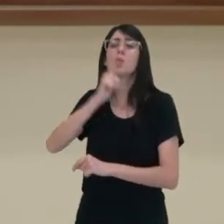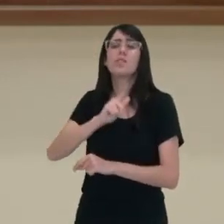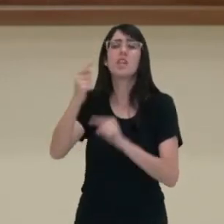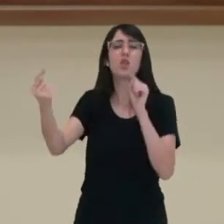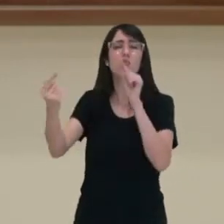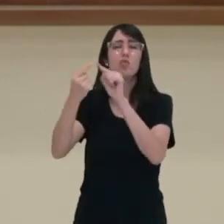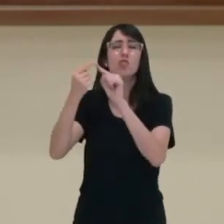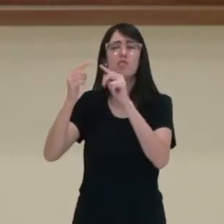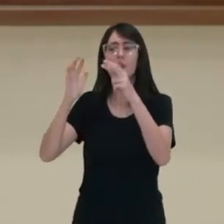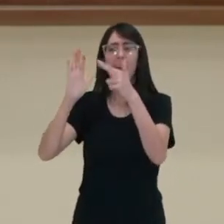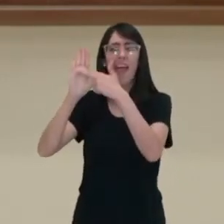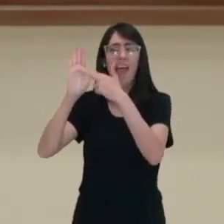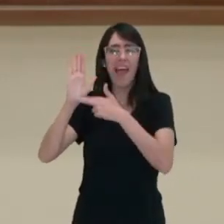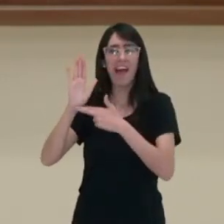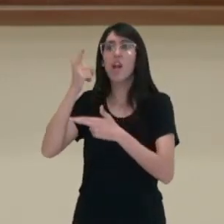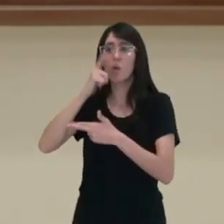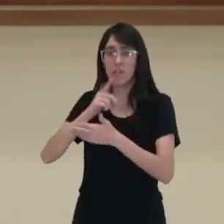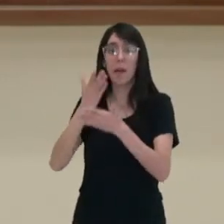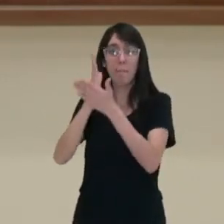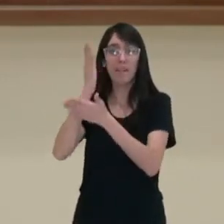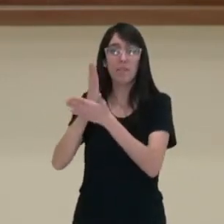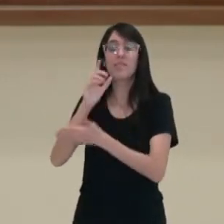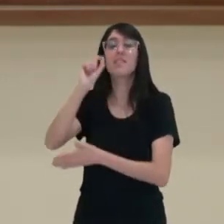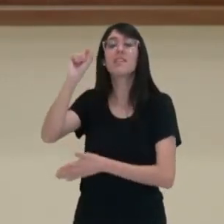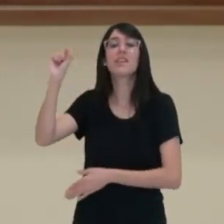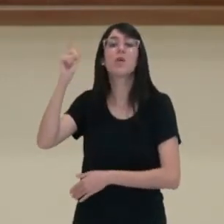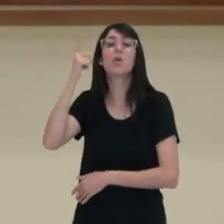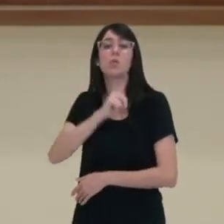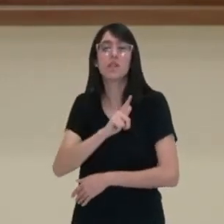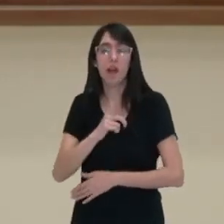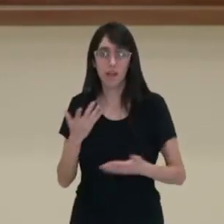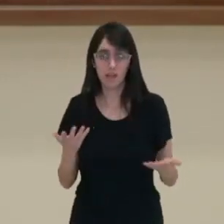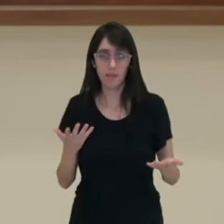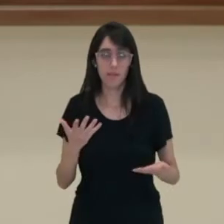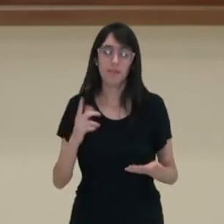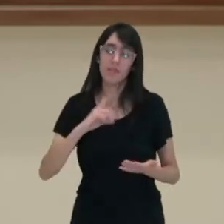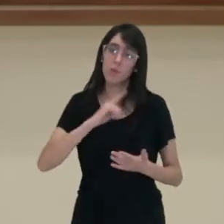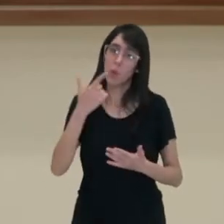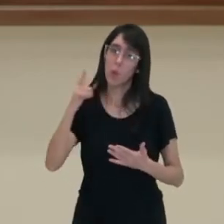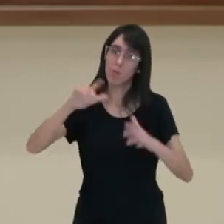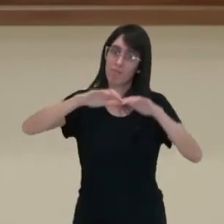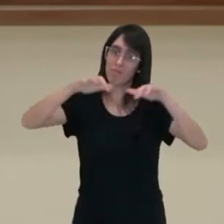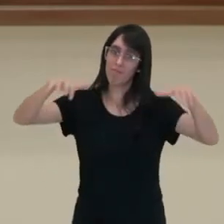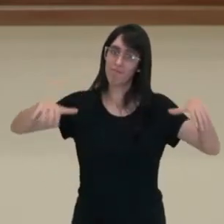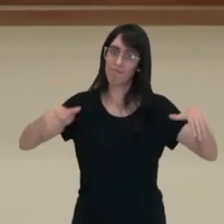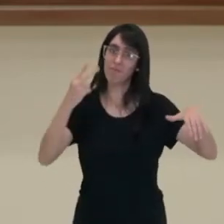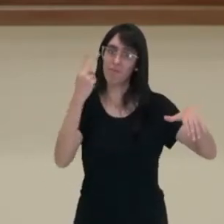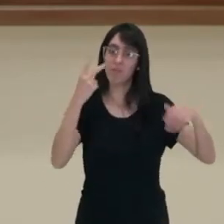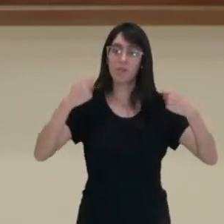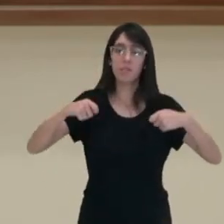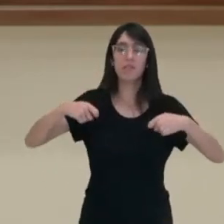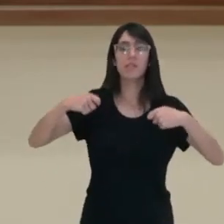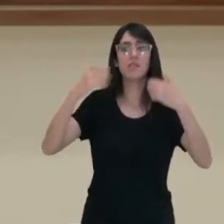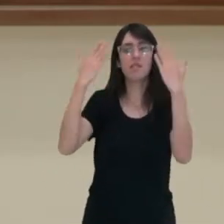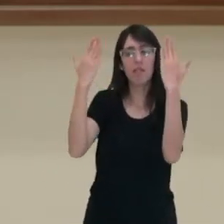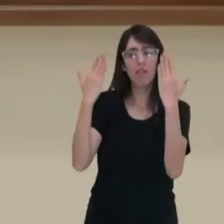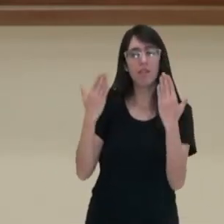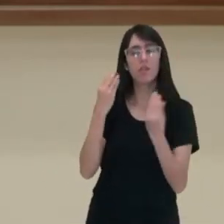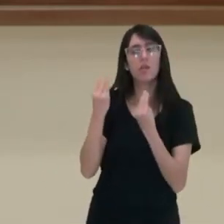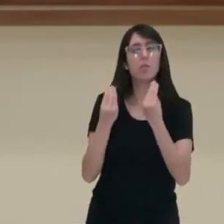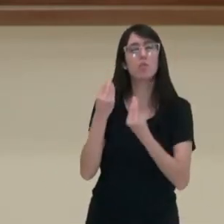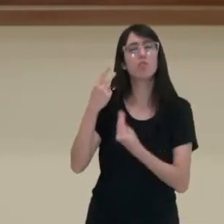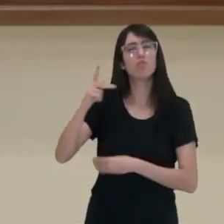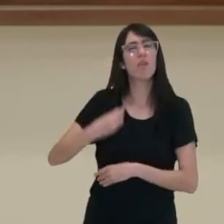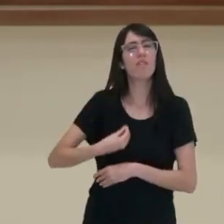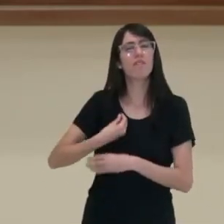critérios? Quem pode, tá? E aí a gente entra num outro campo, que é analisar sociologicamente a vida